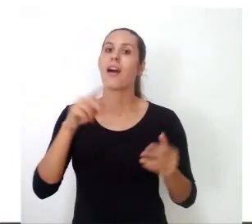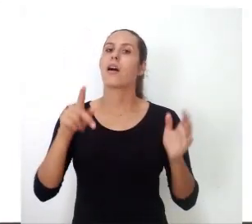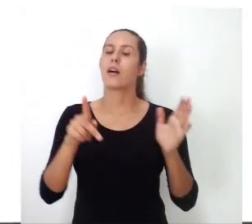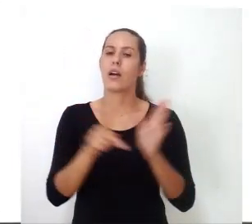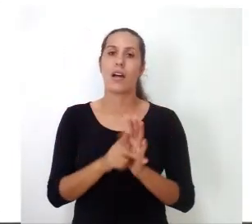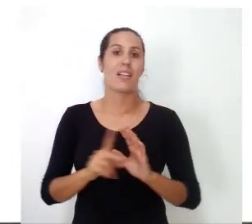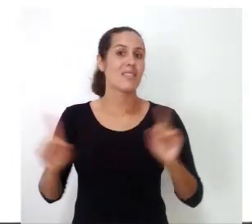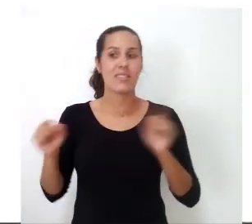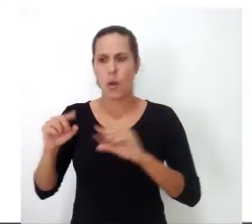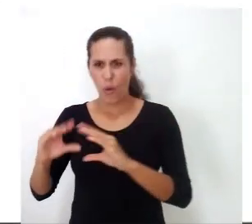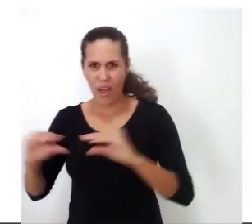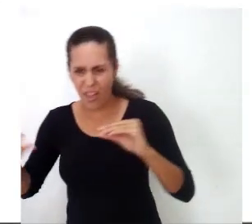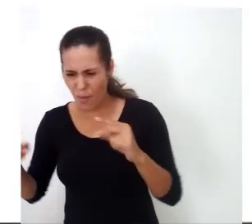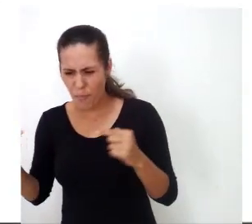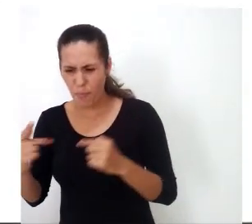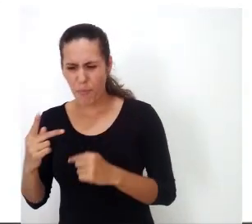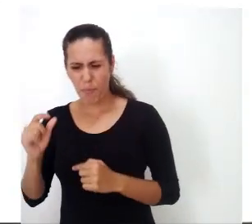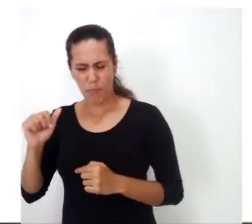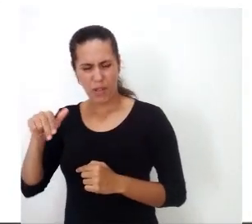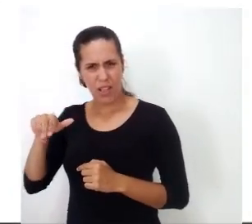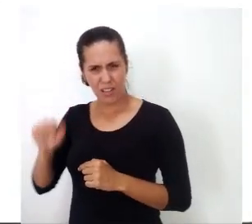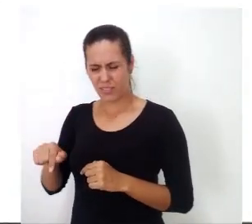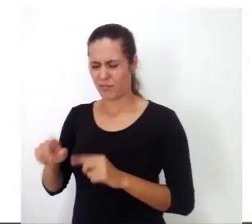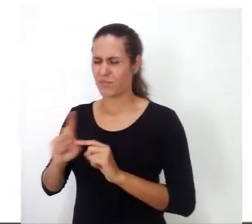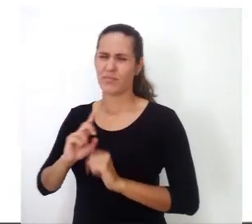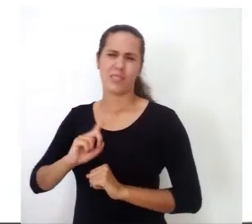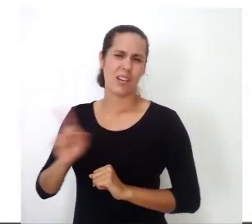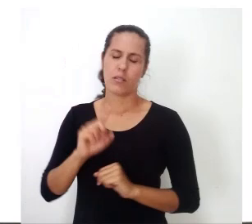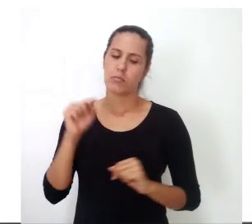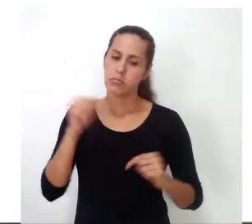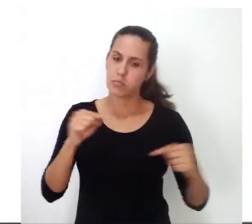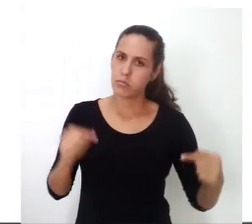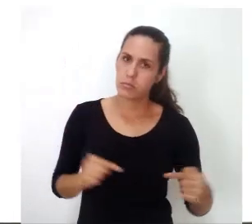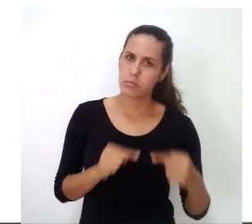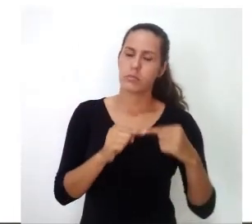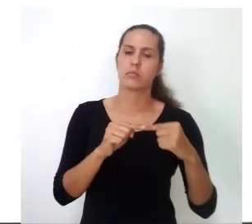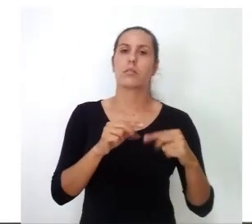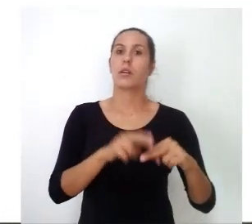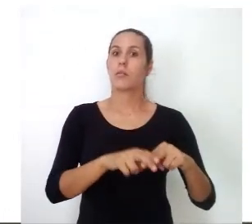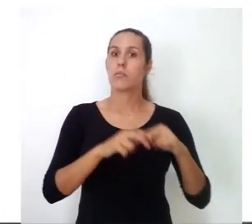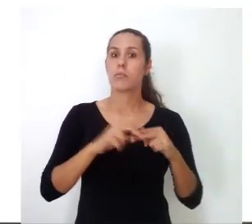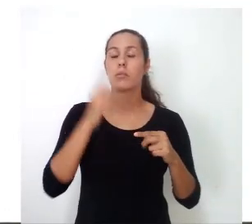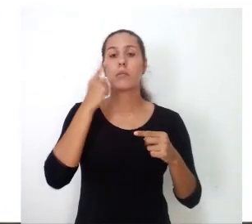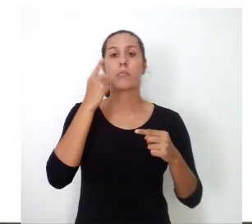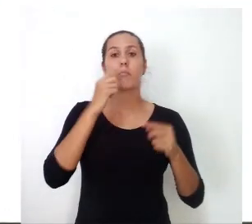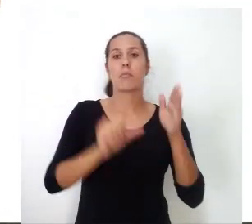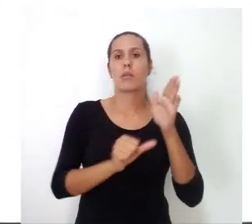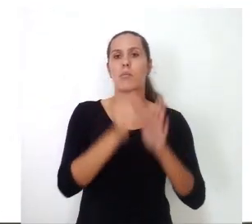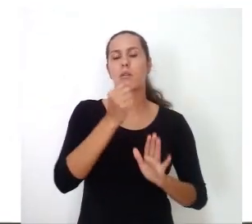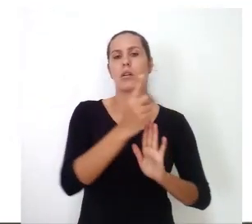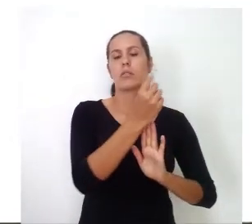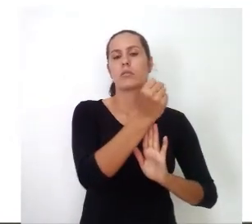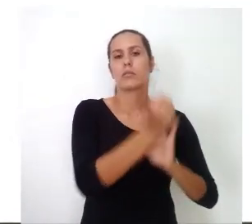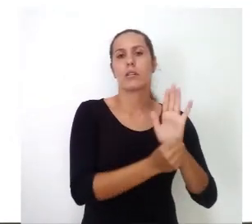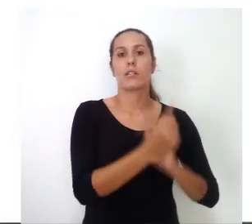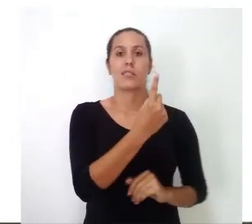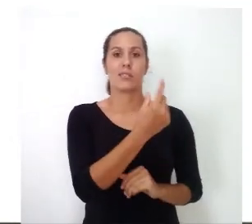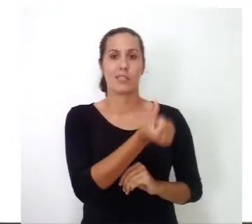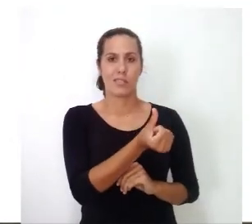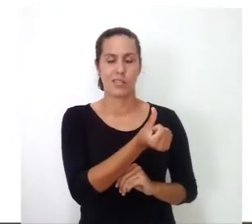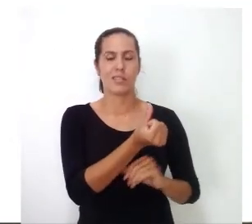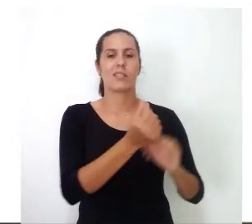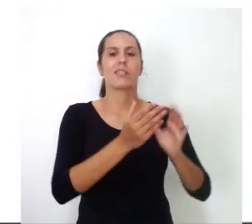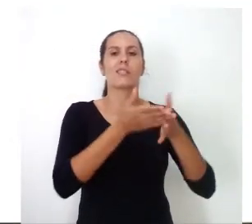Terra, ela não é plana. Primeiro, a navegação, a circunnavegação já no